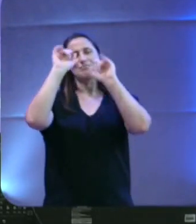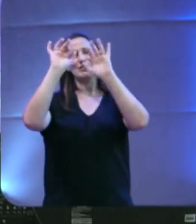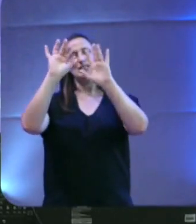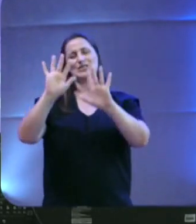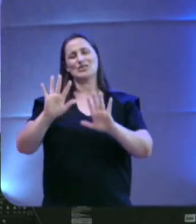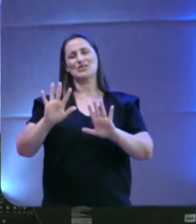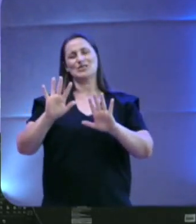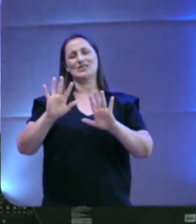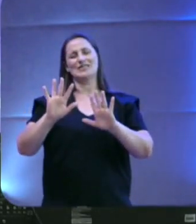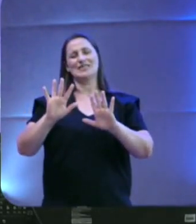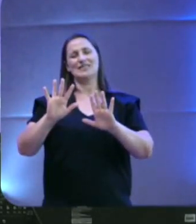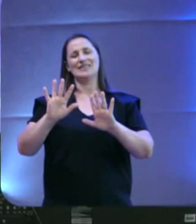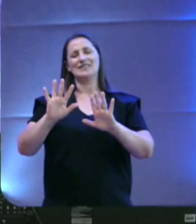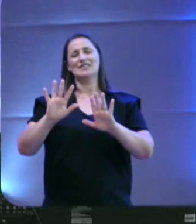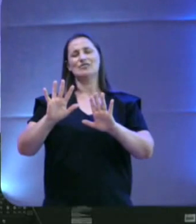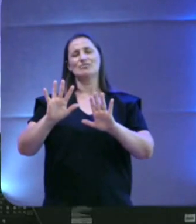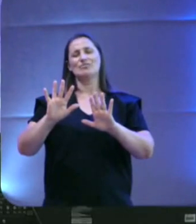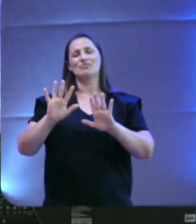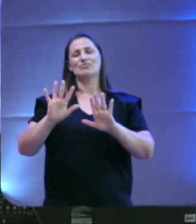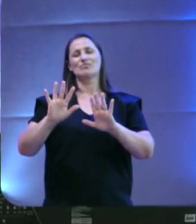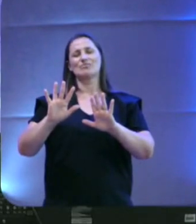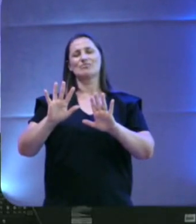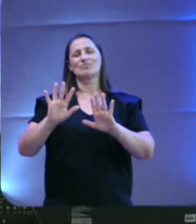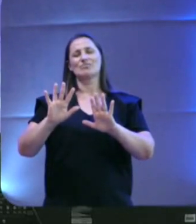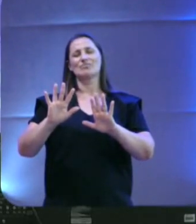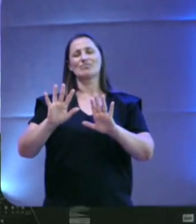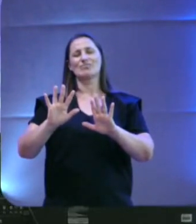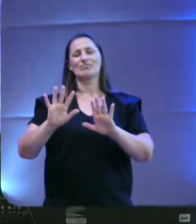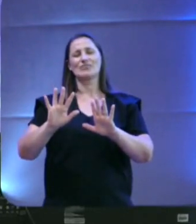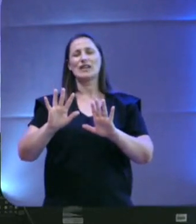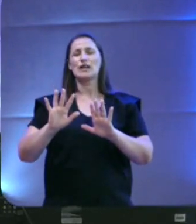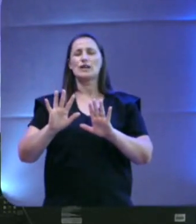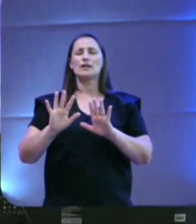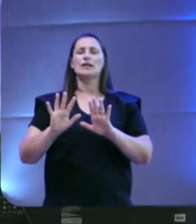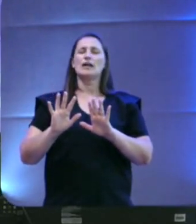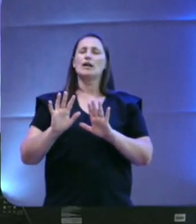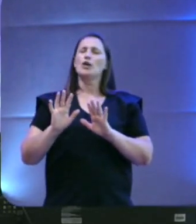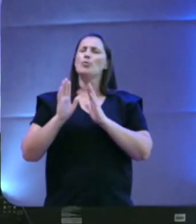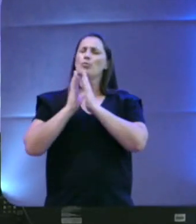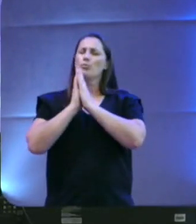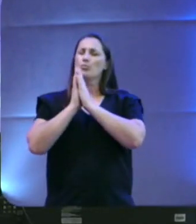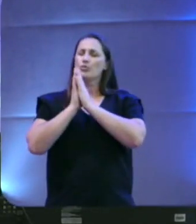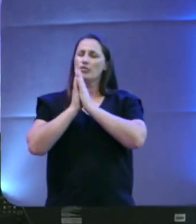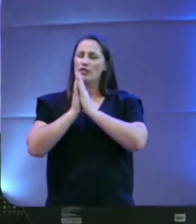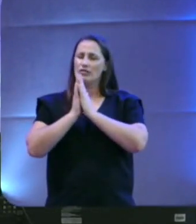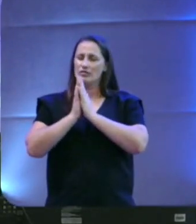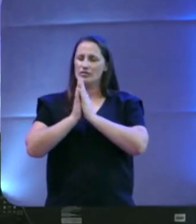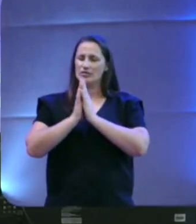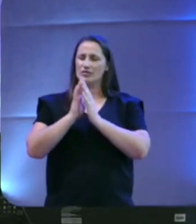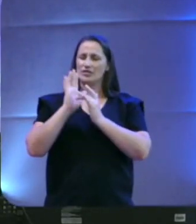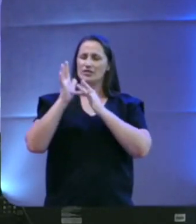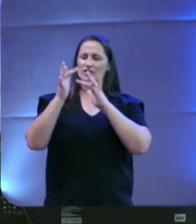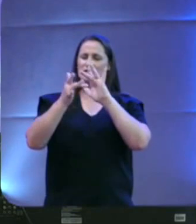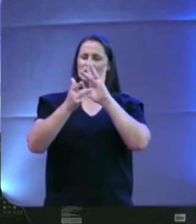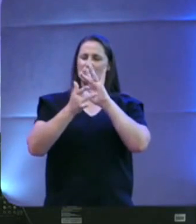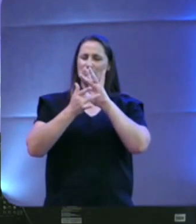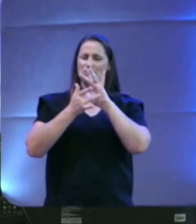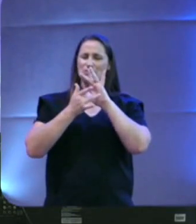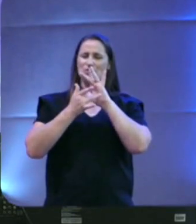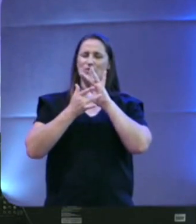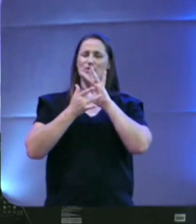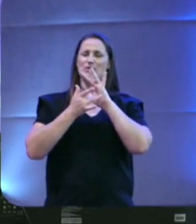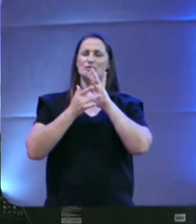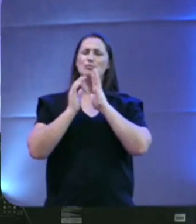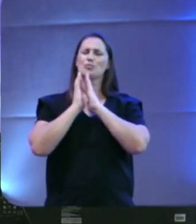entrega na sua vida, Senhor. Ponha pessoas, ponha uma igreja para caminhar junto com eles, Deus. Que nós possamos ser igreja para caminhar junto com eles